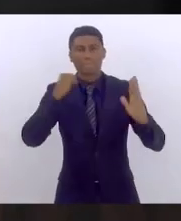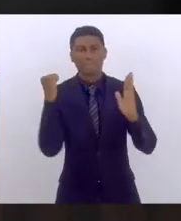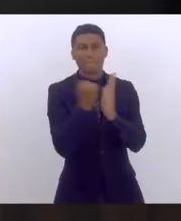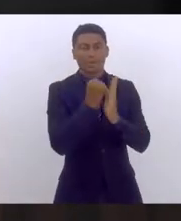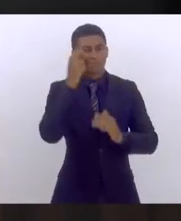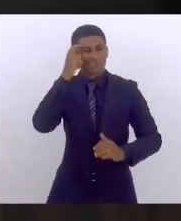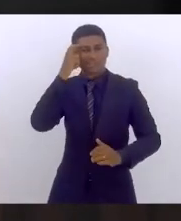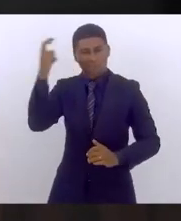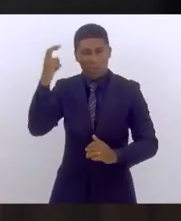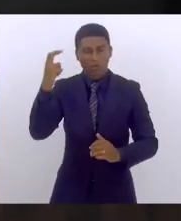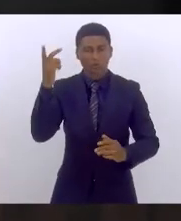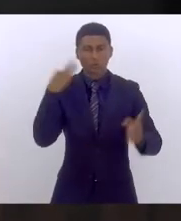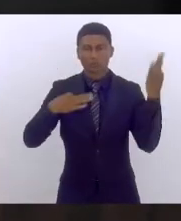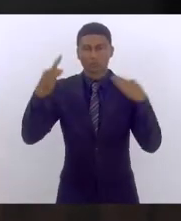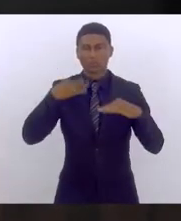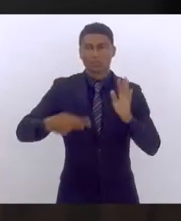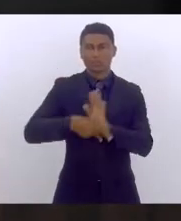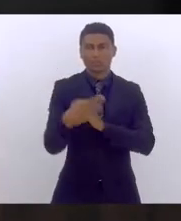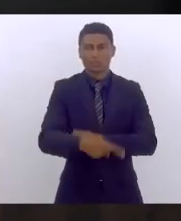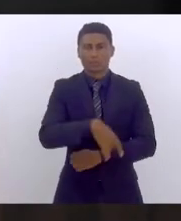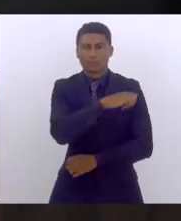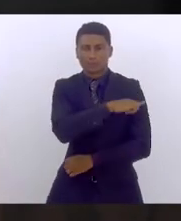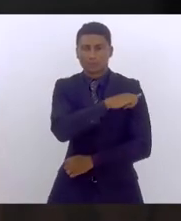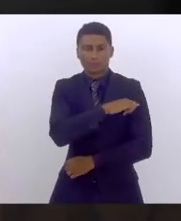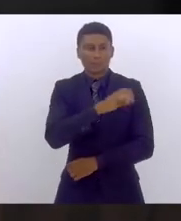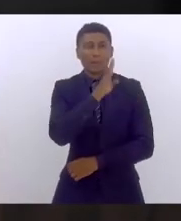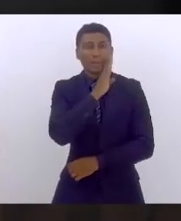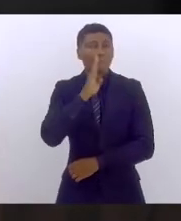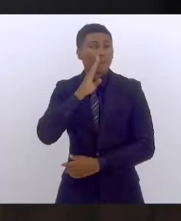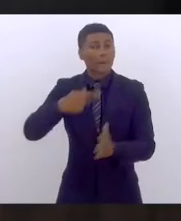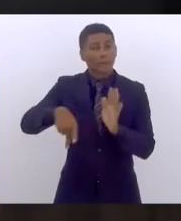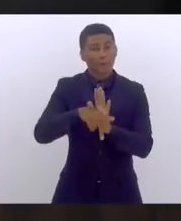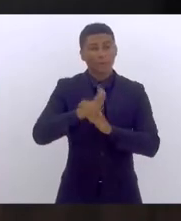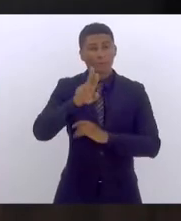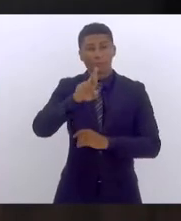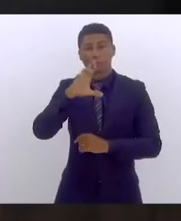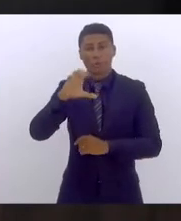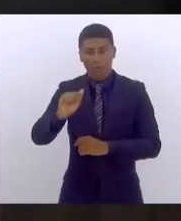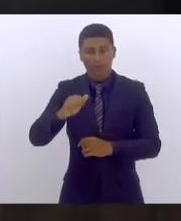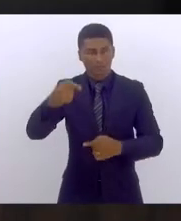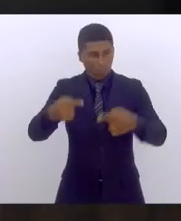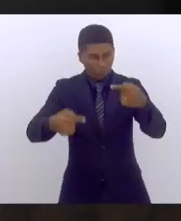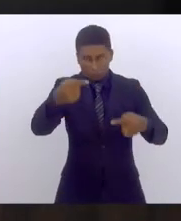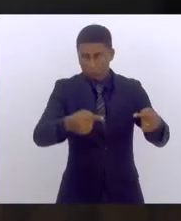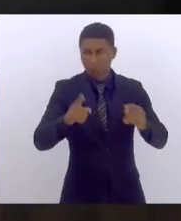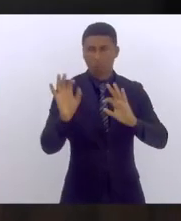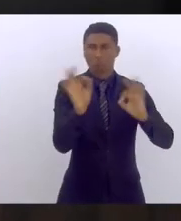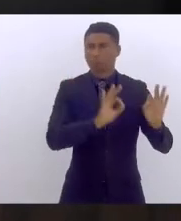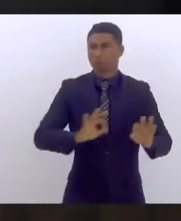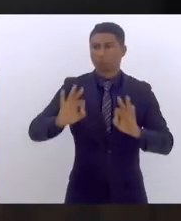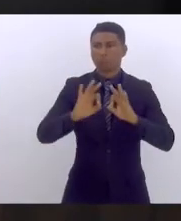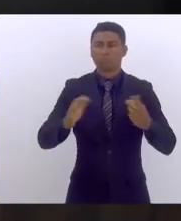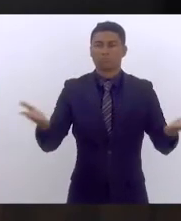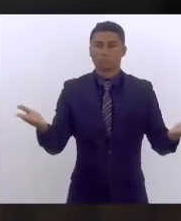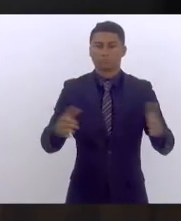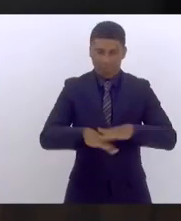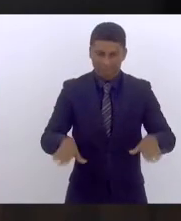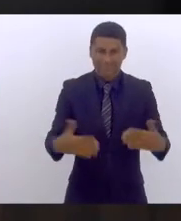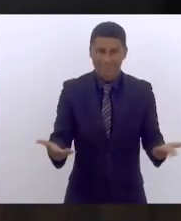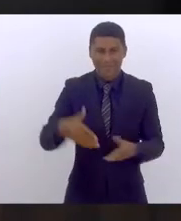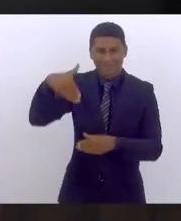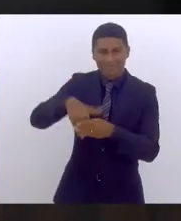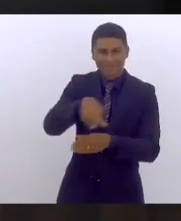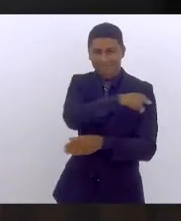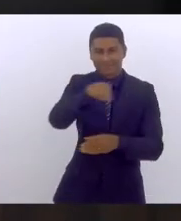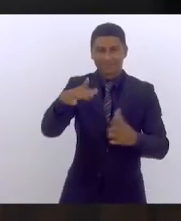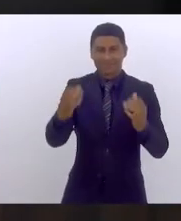cultural e turístico do Estado do Rio de Janeiro, o Bar da Urca. Em discussão, não havendo quem queira discutir, encerrada a discussão, em votação, os senhores que